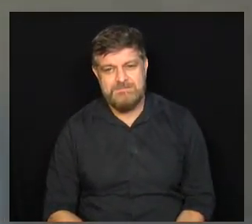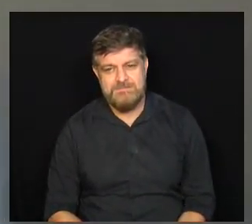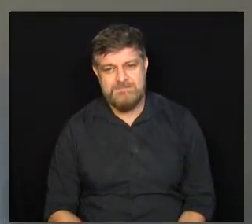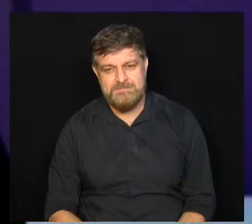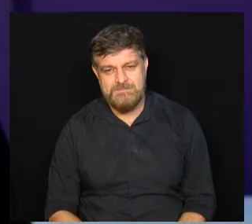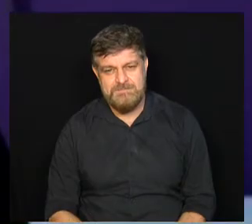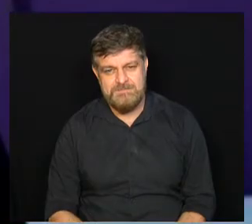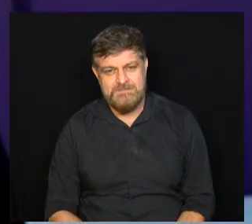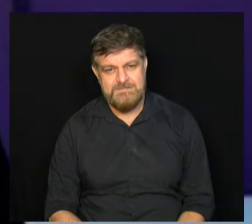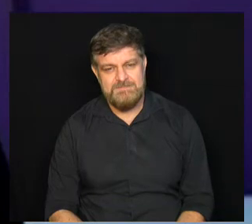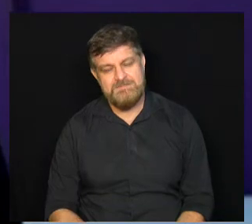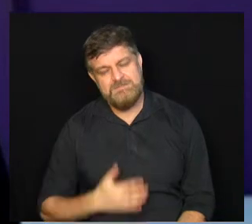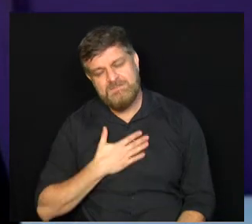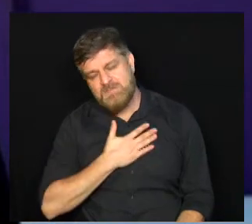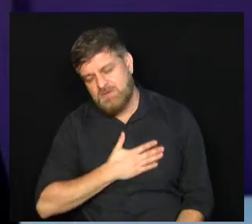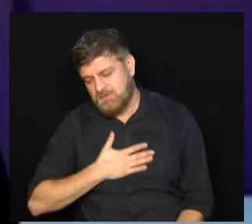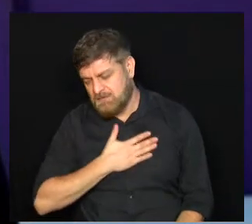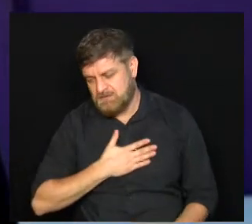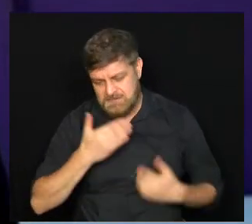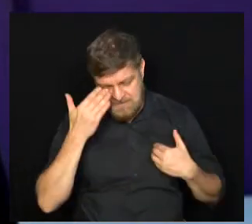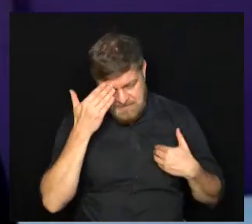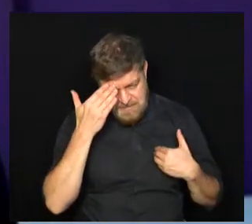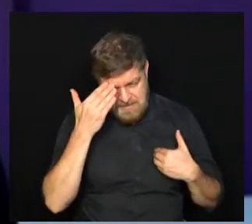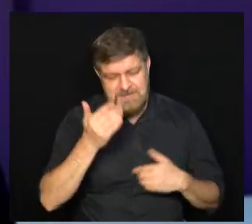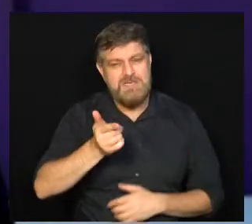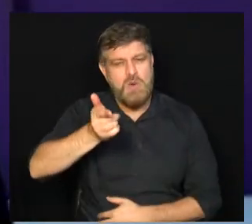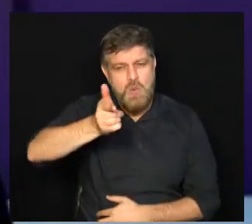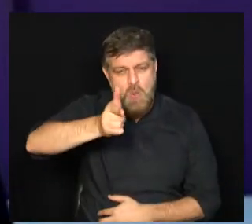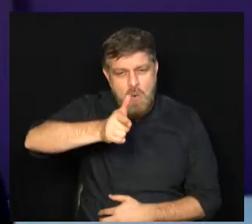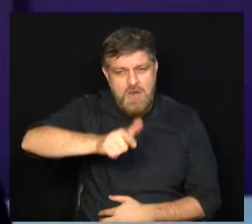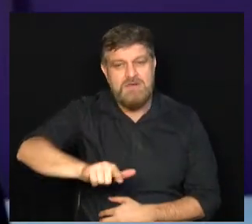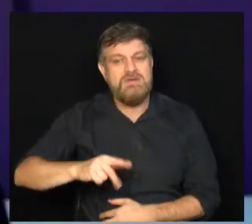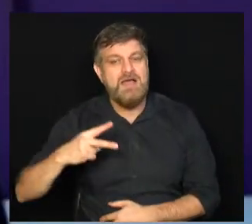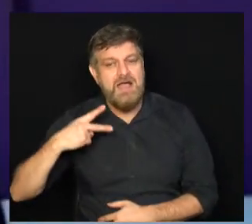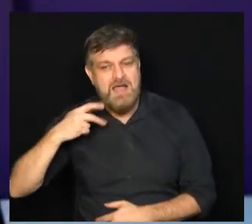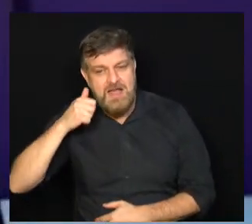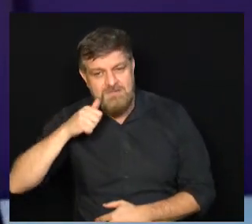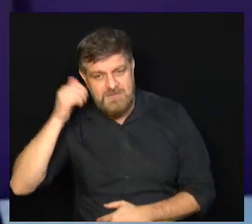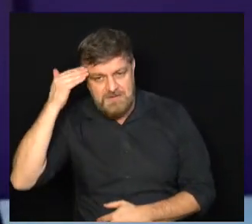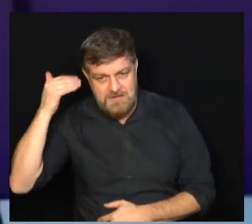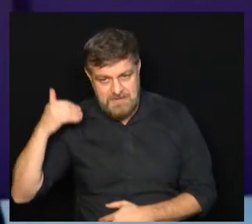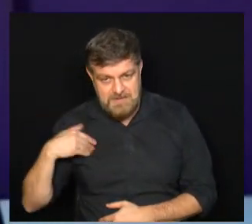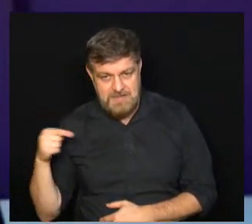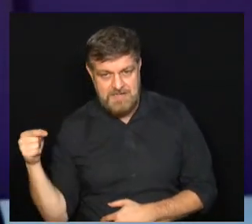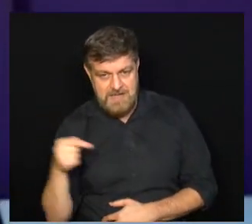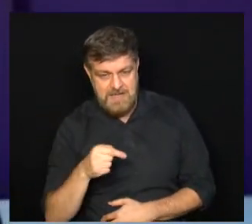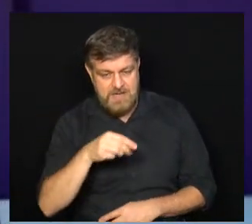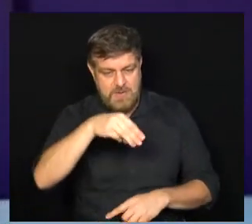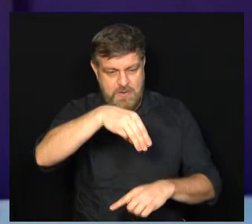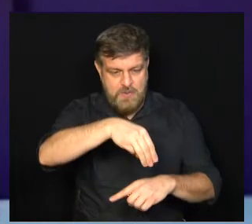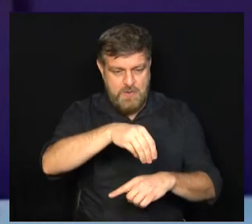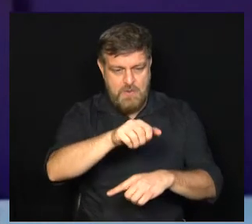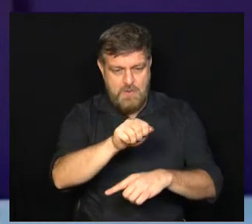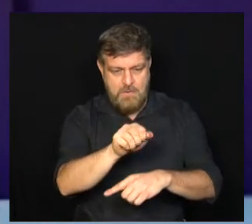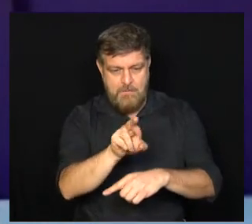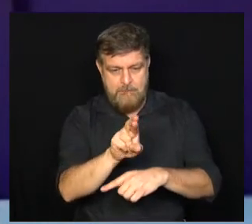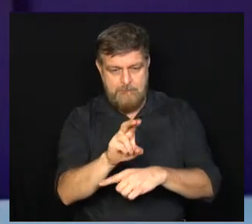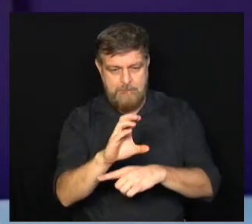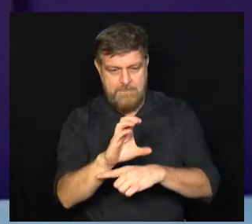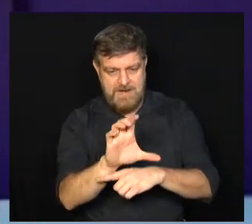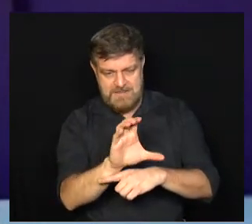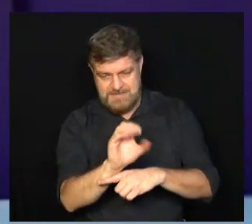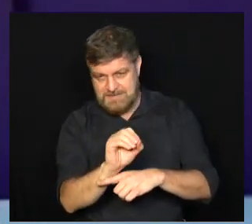Então, tá bom. Eu gostaria de agradecer mais uma vez a vereadora Débora, o comandante Marcelo, pelo convite. Gostaria de agradecer a presença